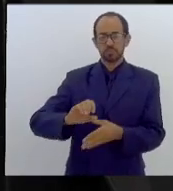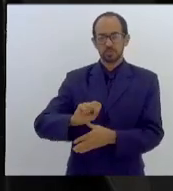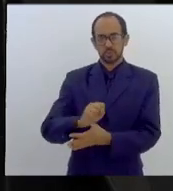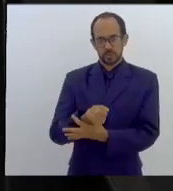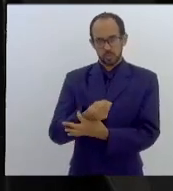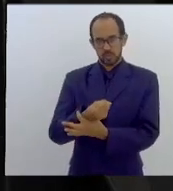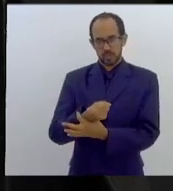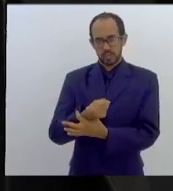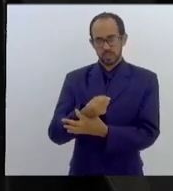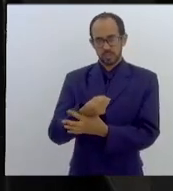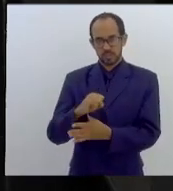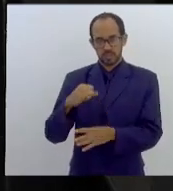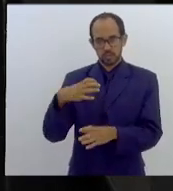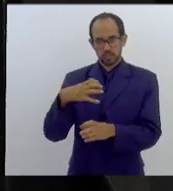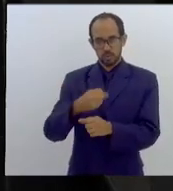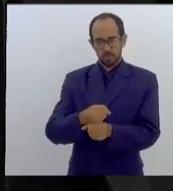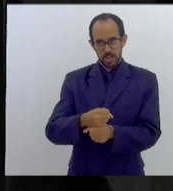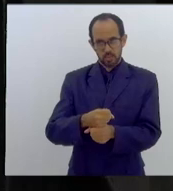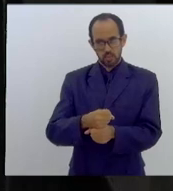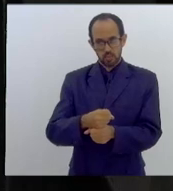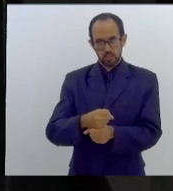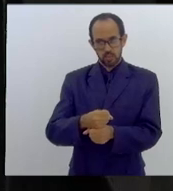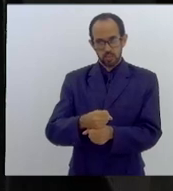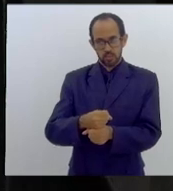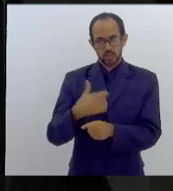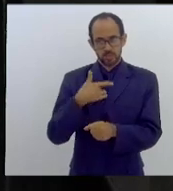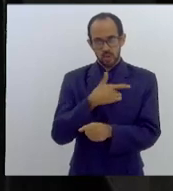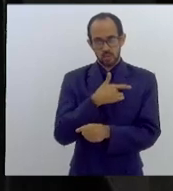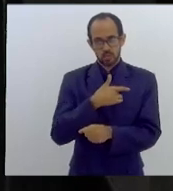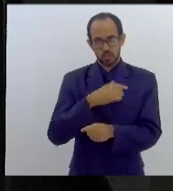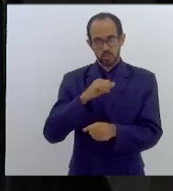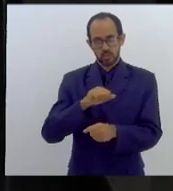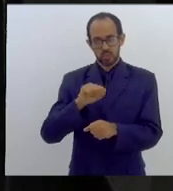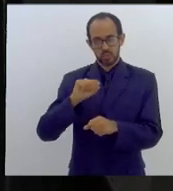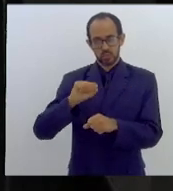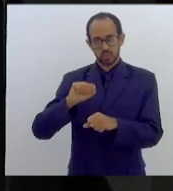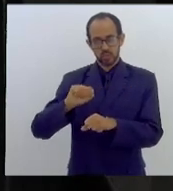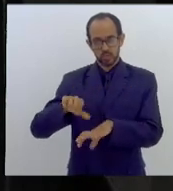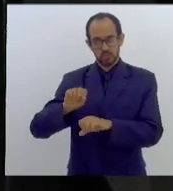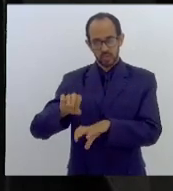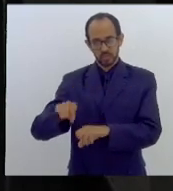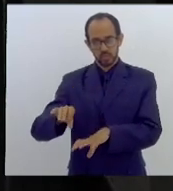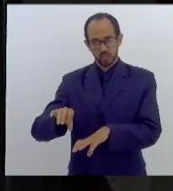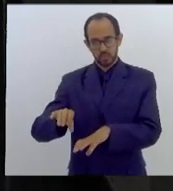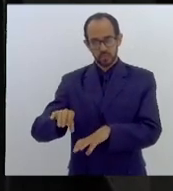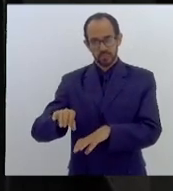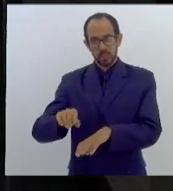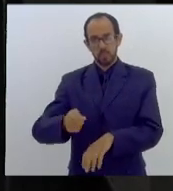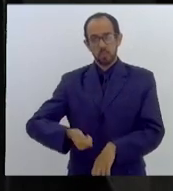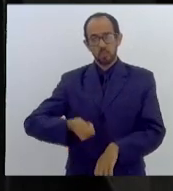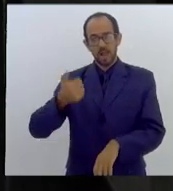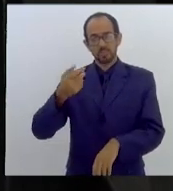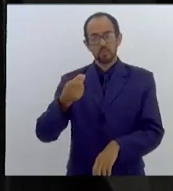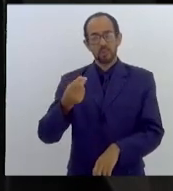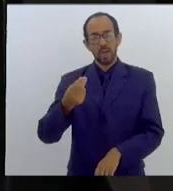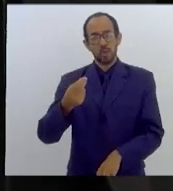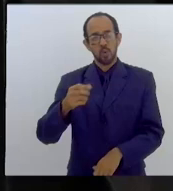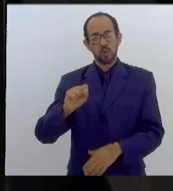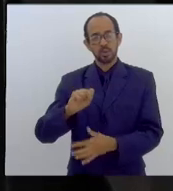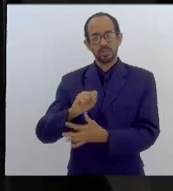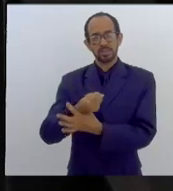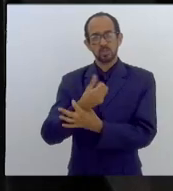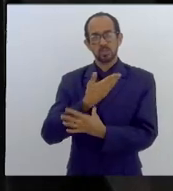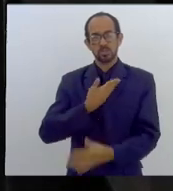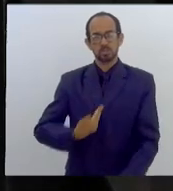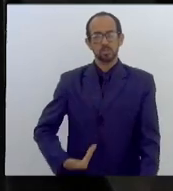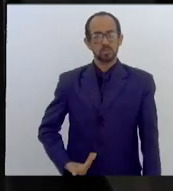os investimentos em saúde e em educação, isso dá quase o valor da segurança pública, ou seja, um valor muito grande para a